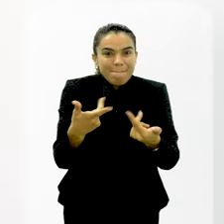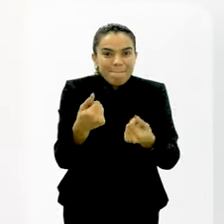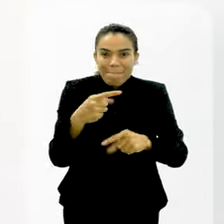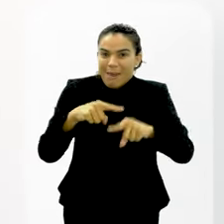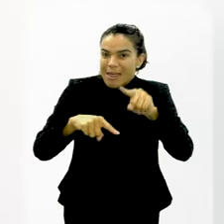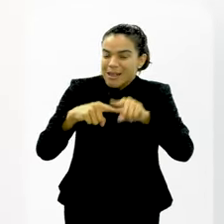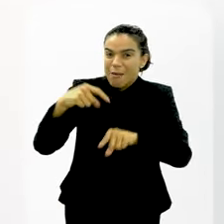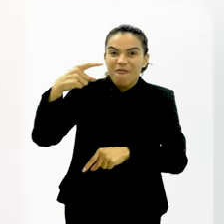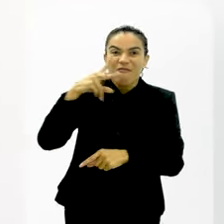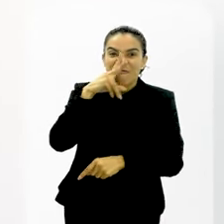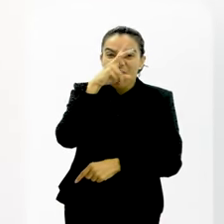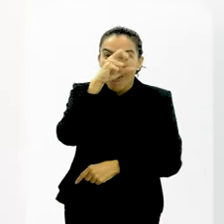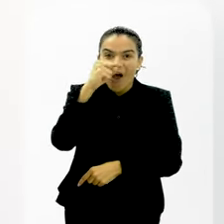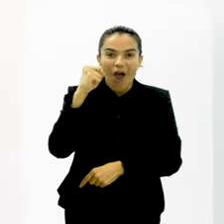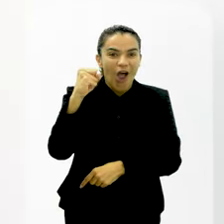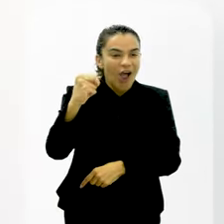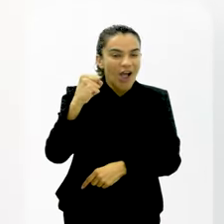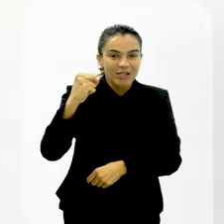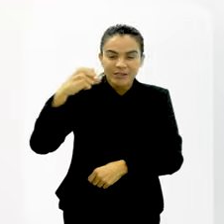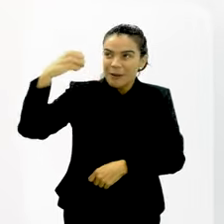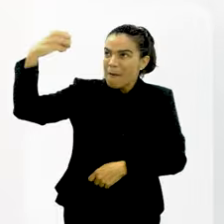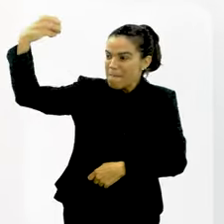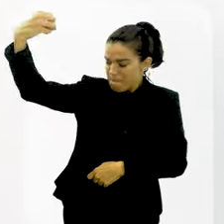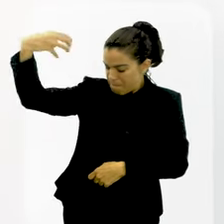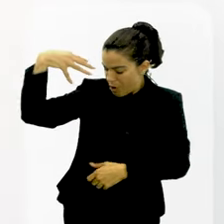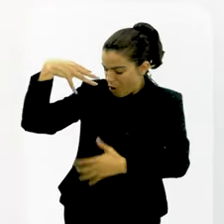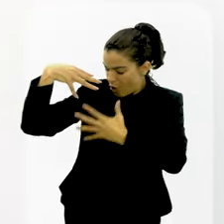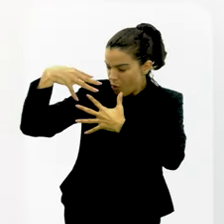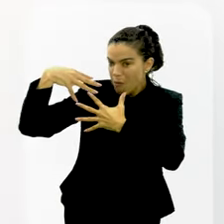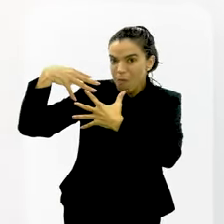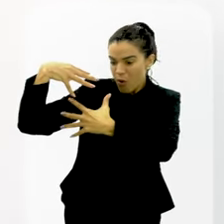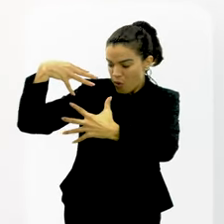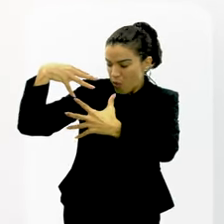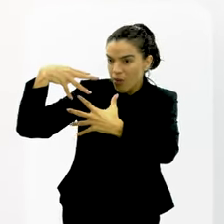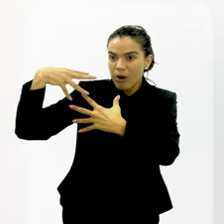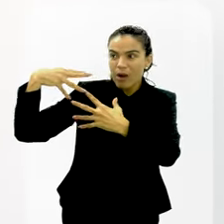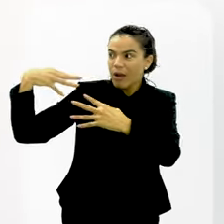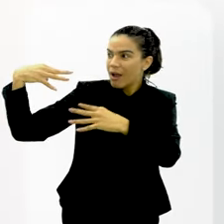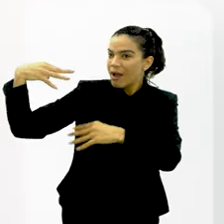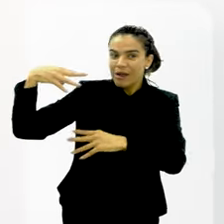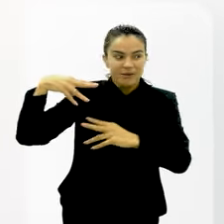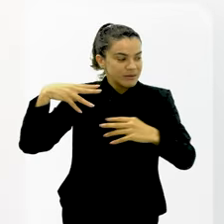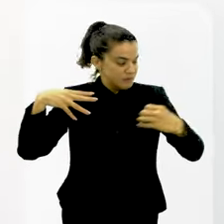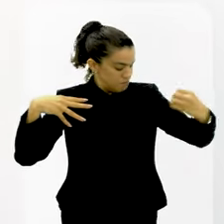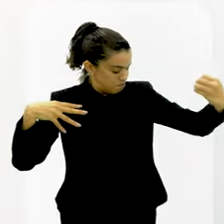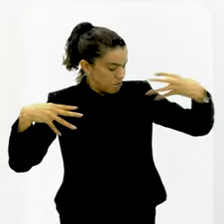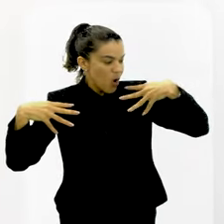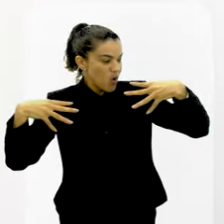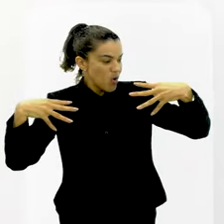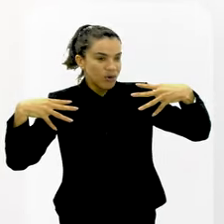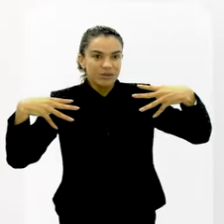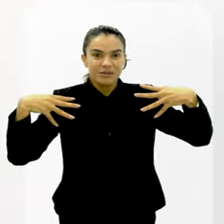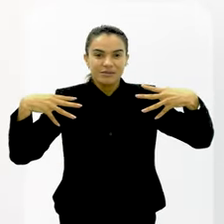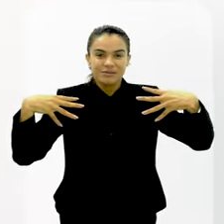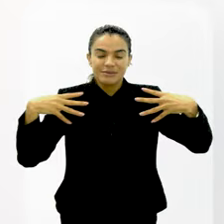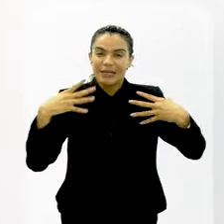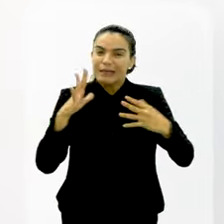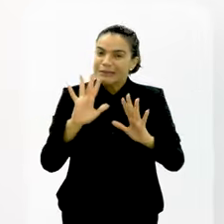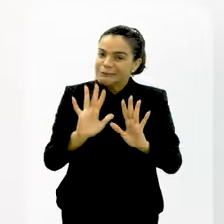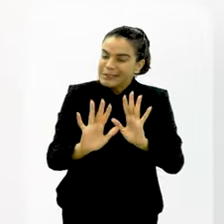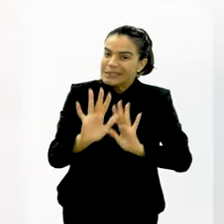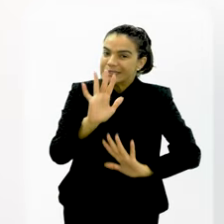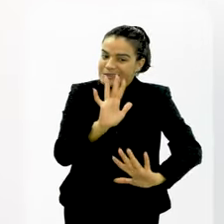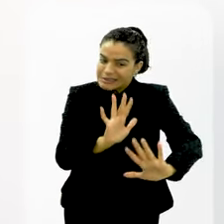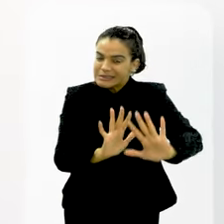qualidade de material de iluminação ali muito grande, e isso é louvável. Eu tenho um pouco